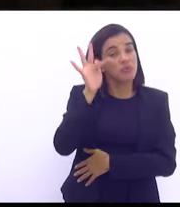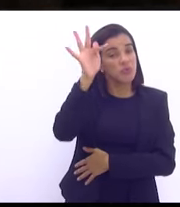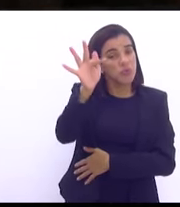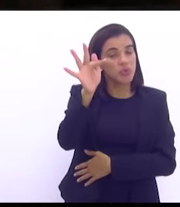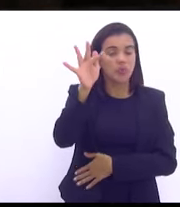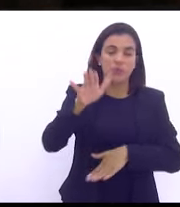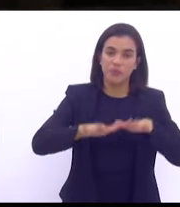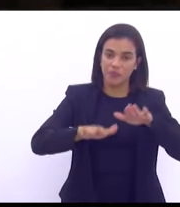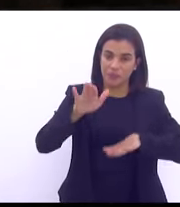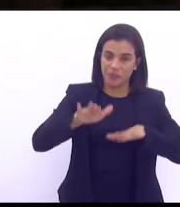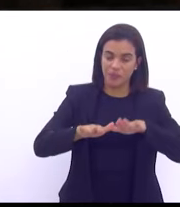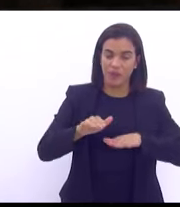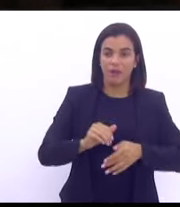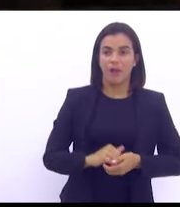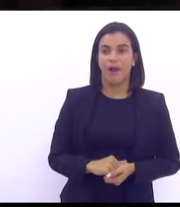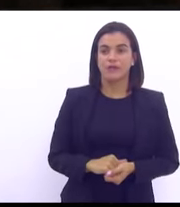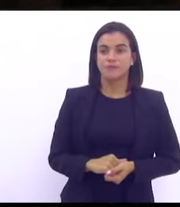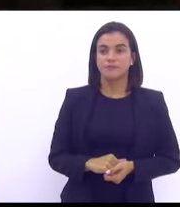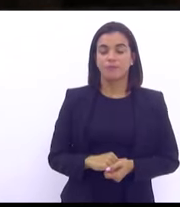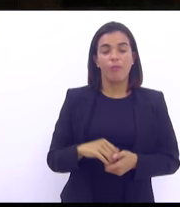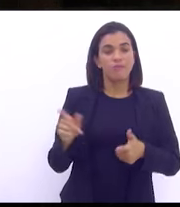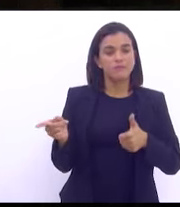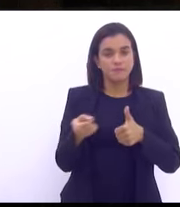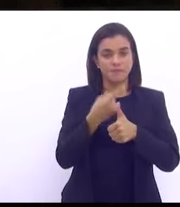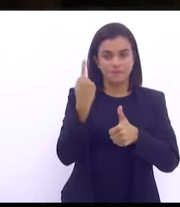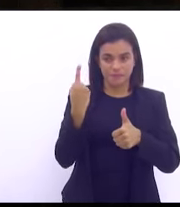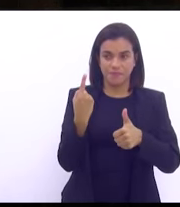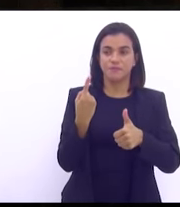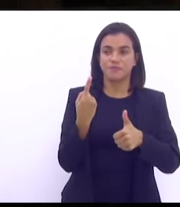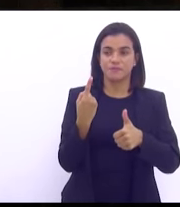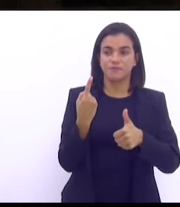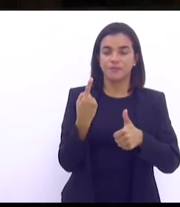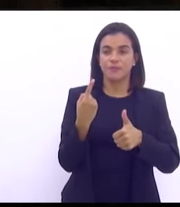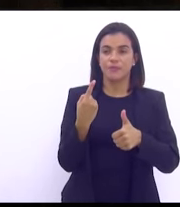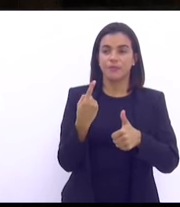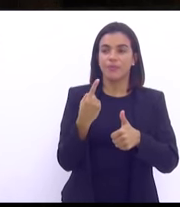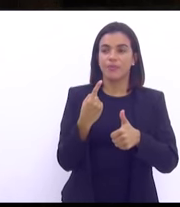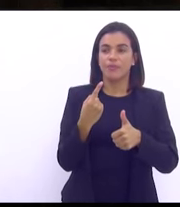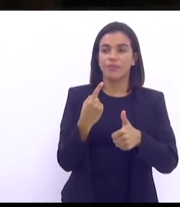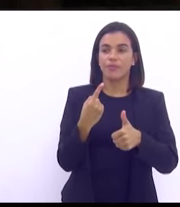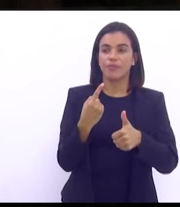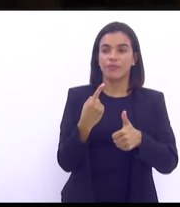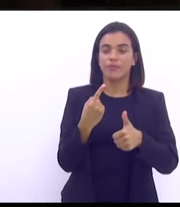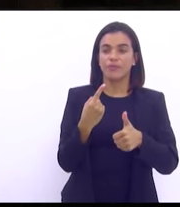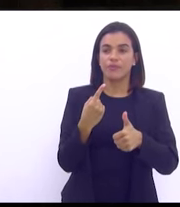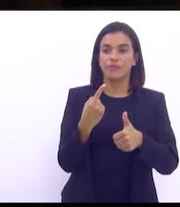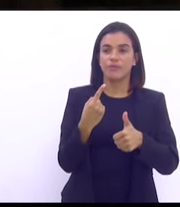está faltando pouco. Mas, primeiro, queria começar